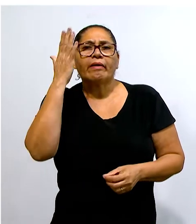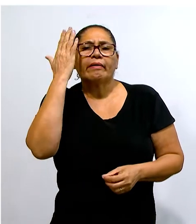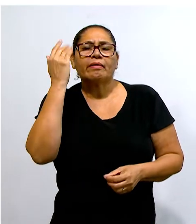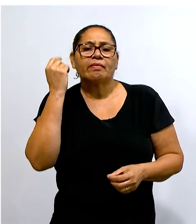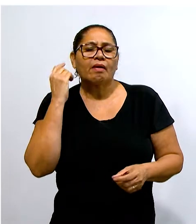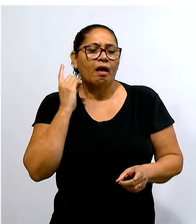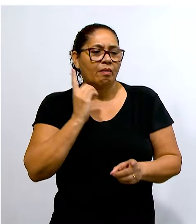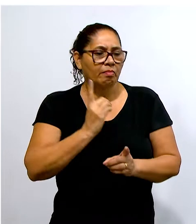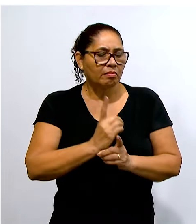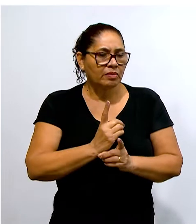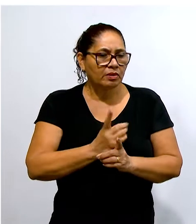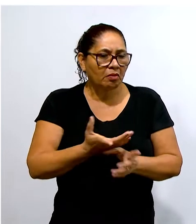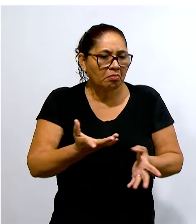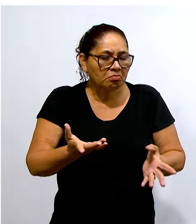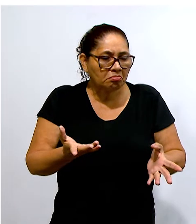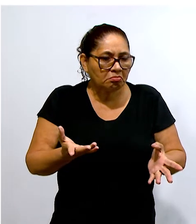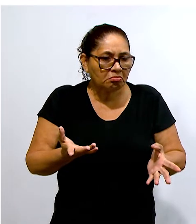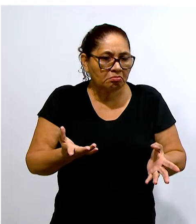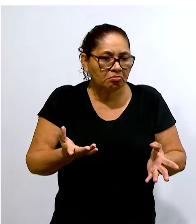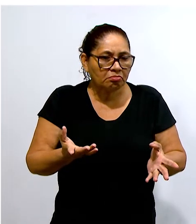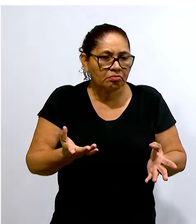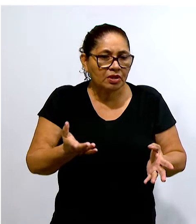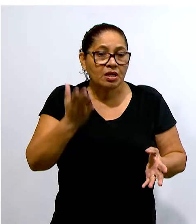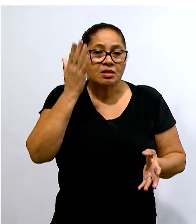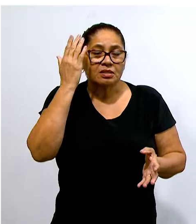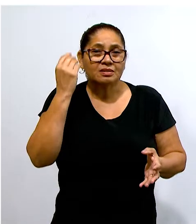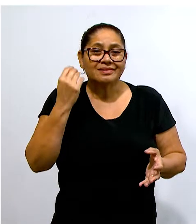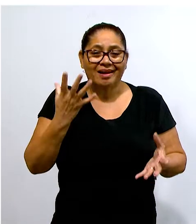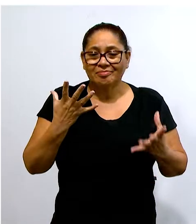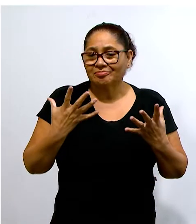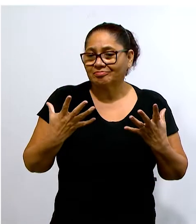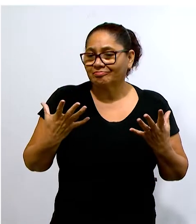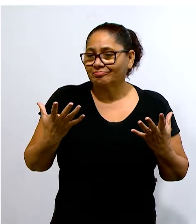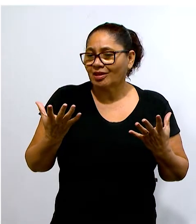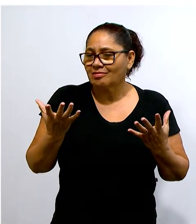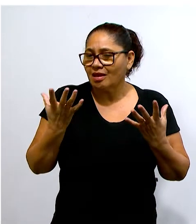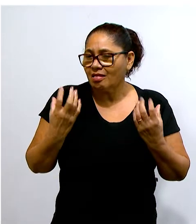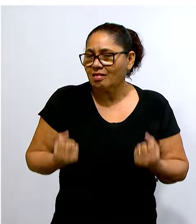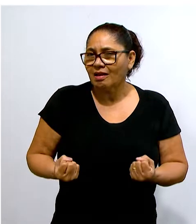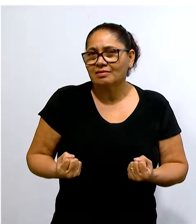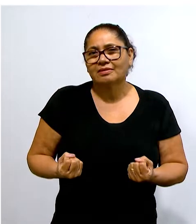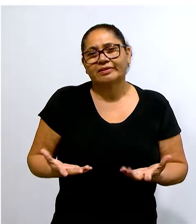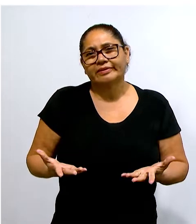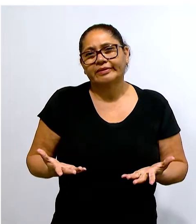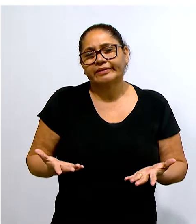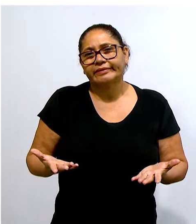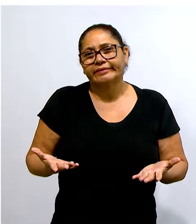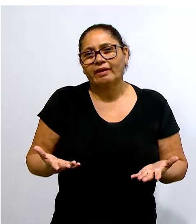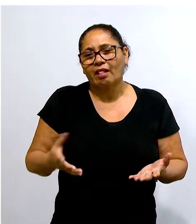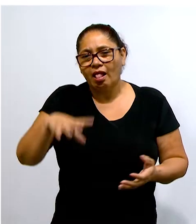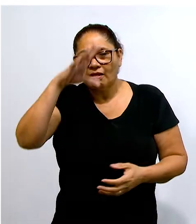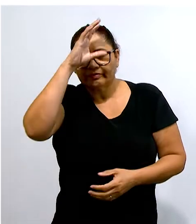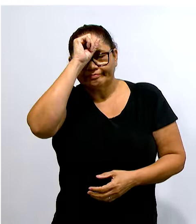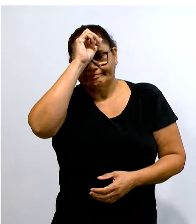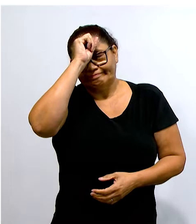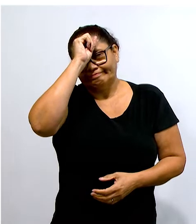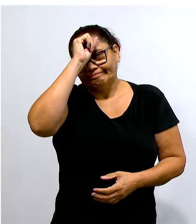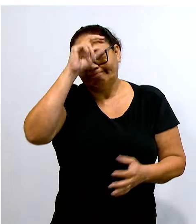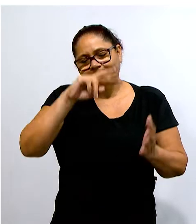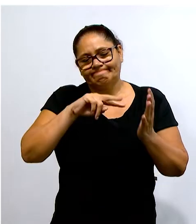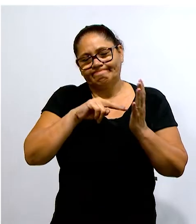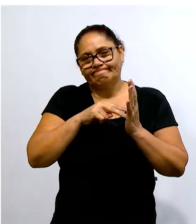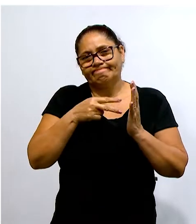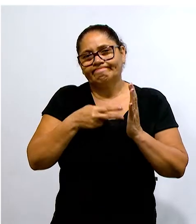os conhecimentos prévios a qual o aluno adquire e vislumbra a aprendizagem